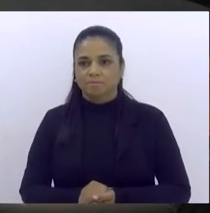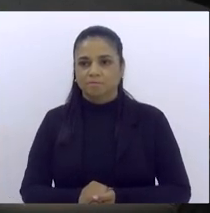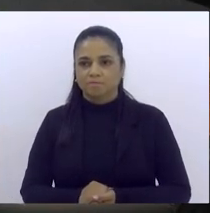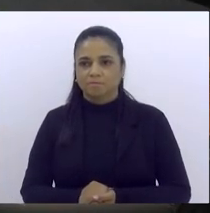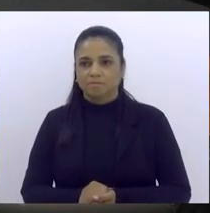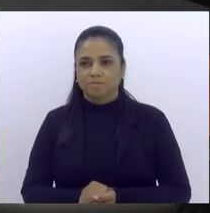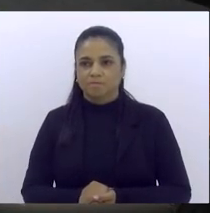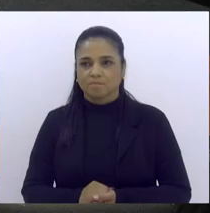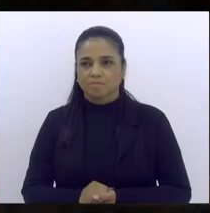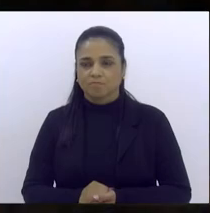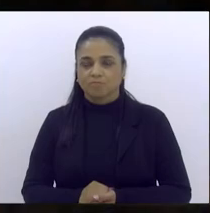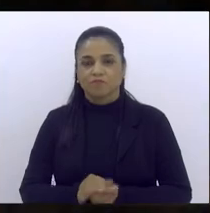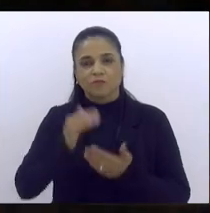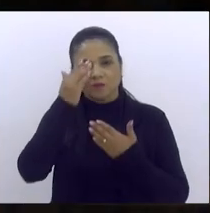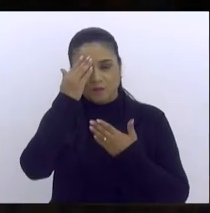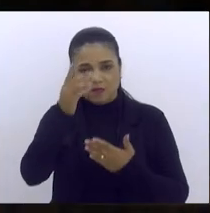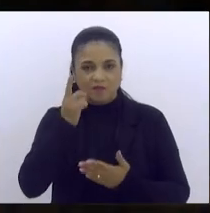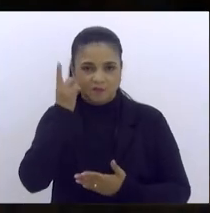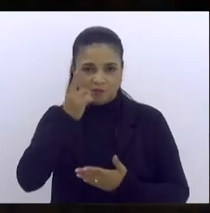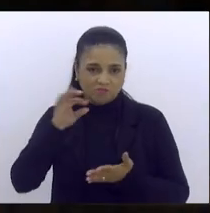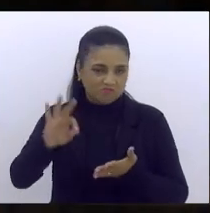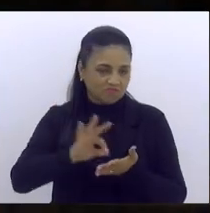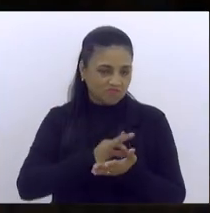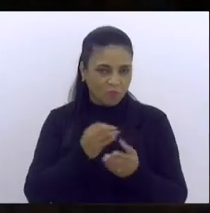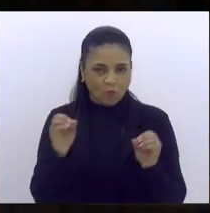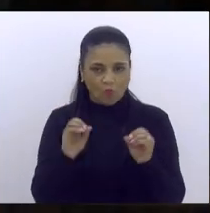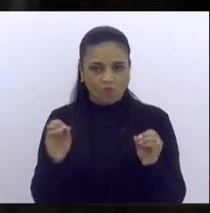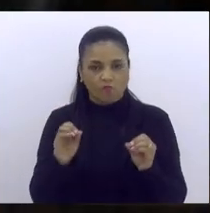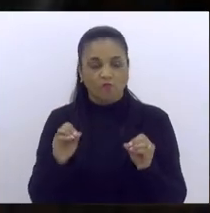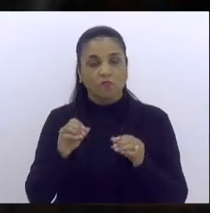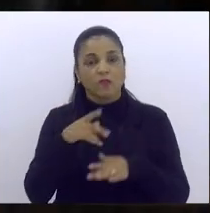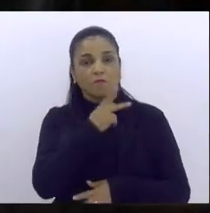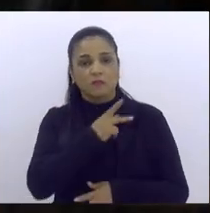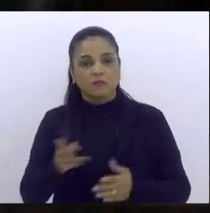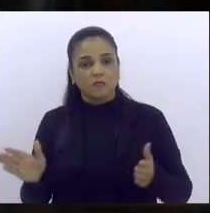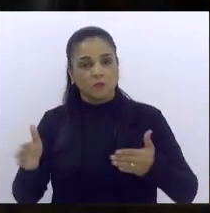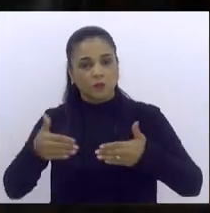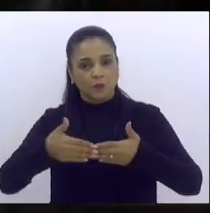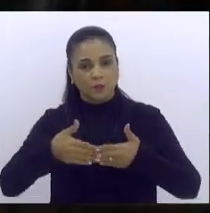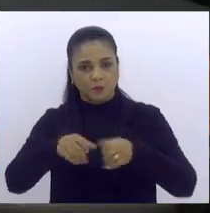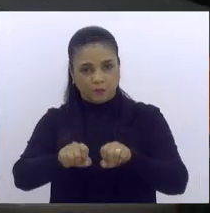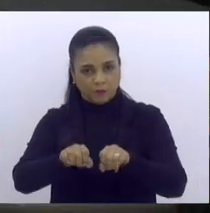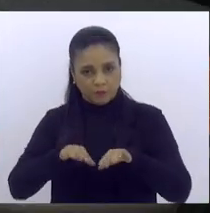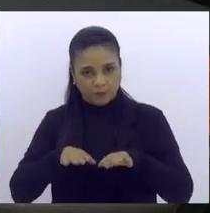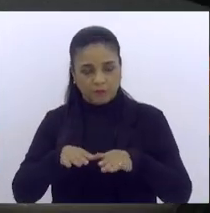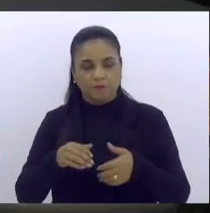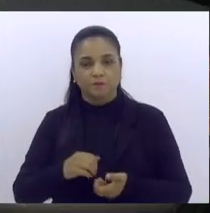Obrigada, deputado. Não havendo mais orador inscrito, a presidência encerra a presente sessão.